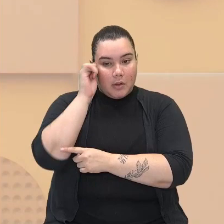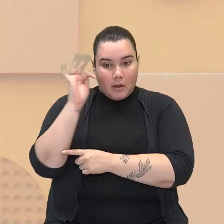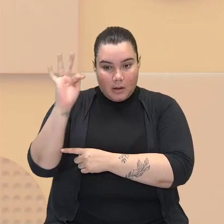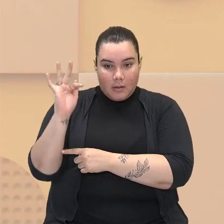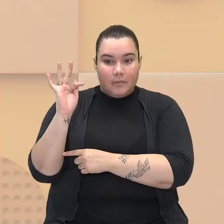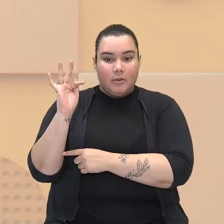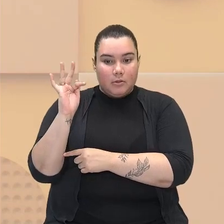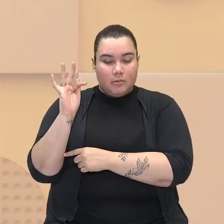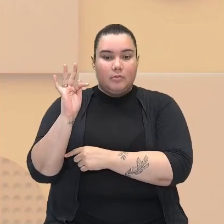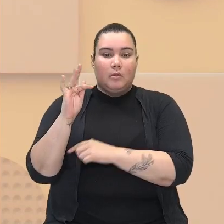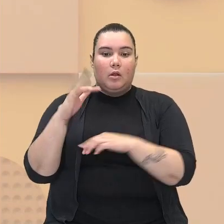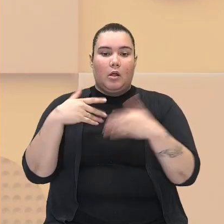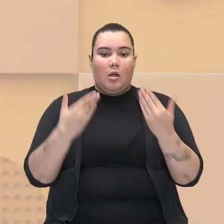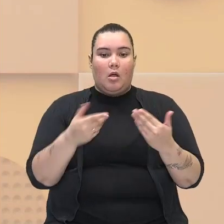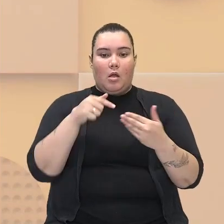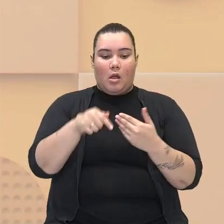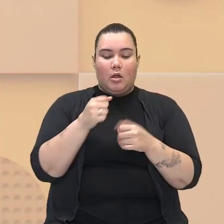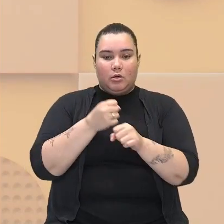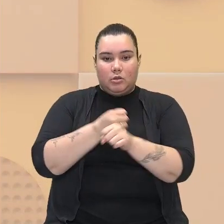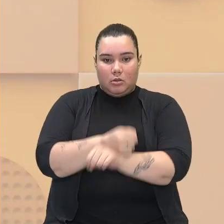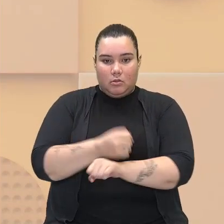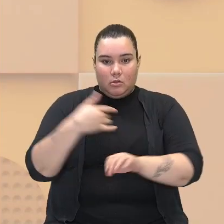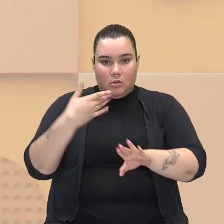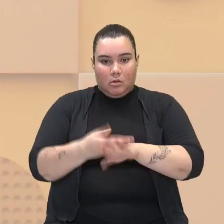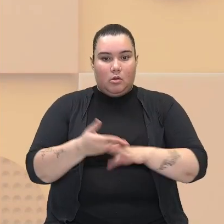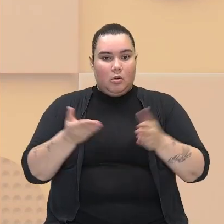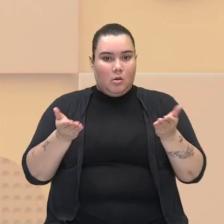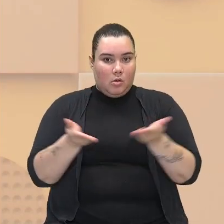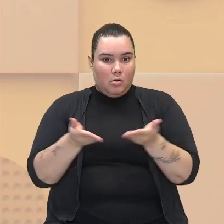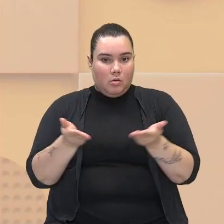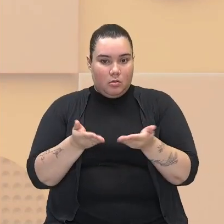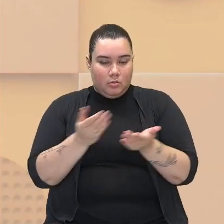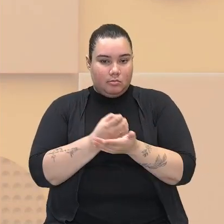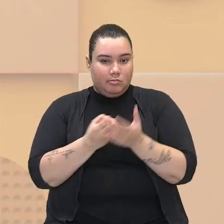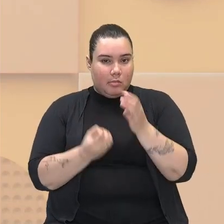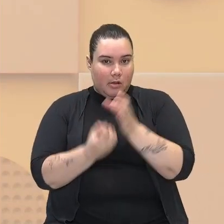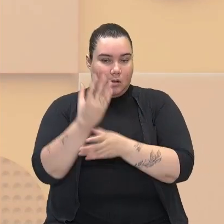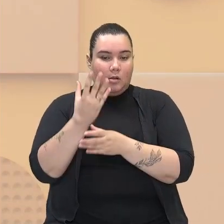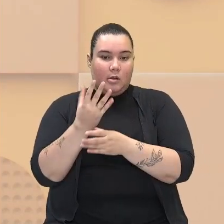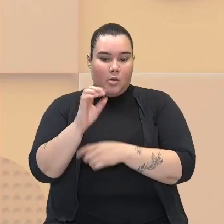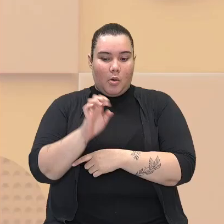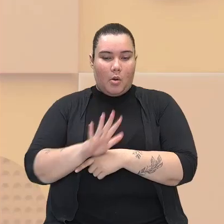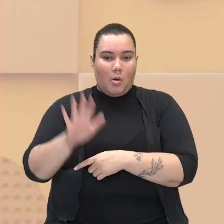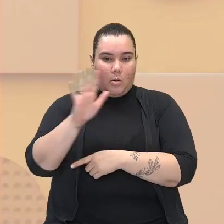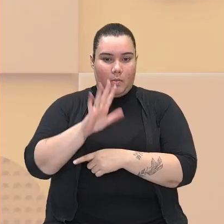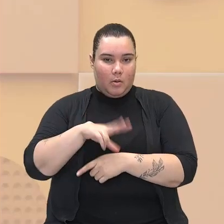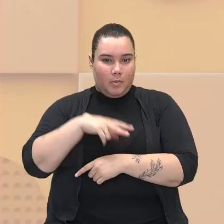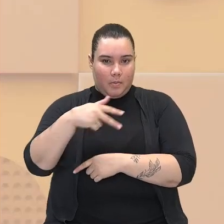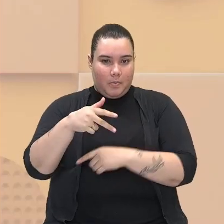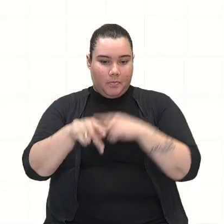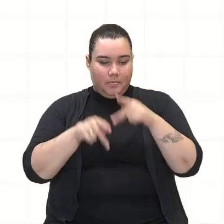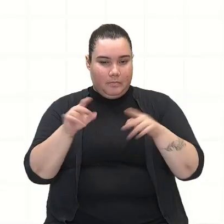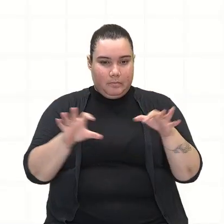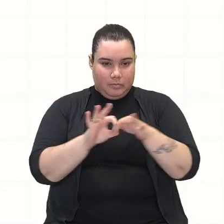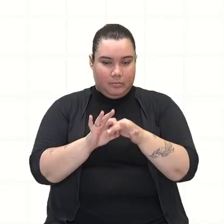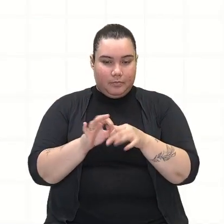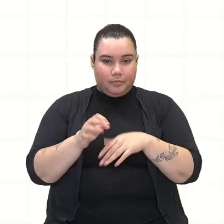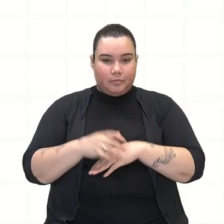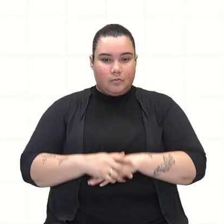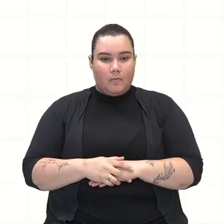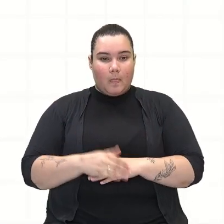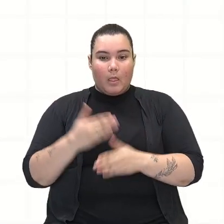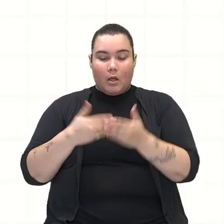reinos africanos, e a escravidão a partir da inserção do elemento europeu. Então,